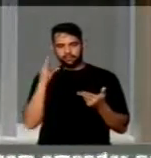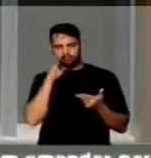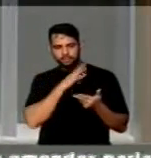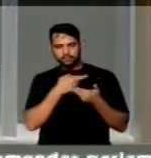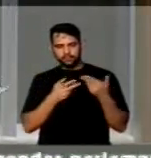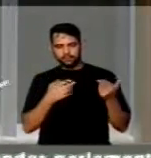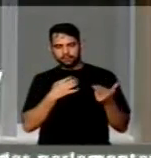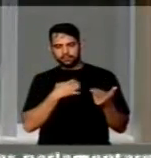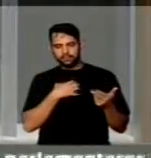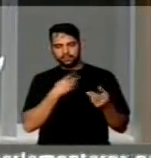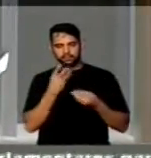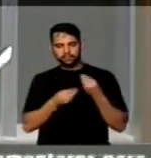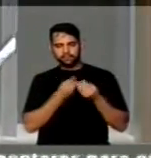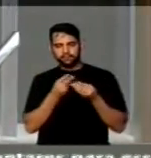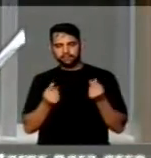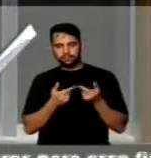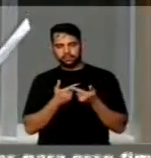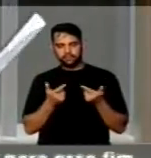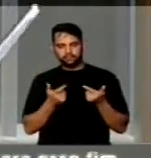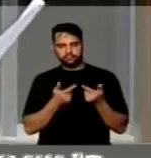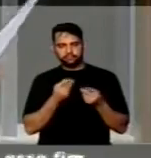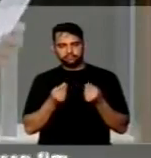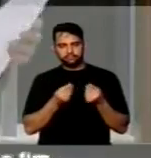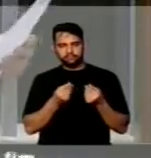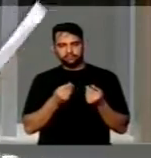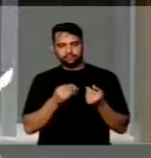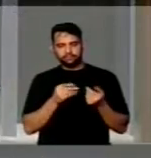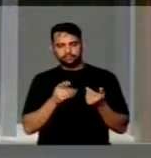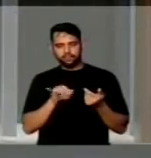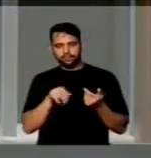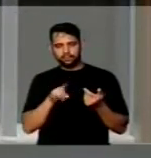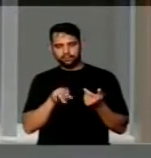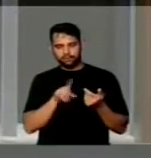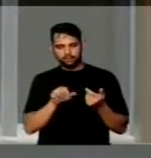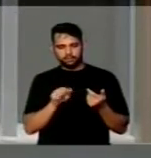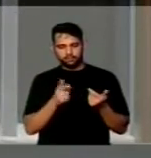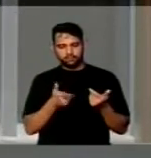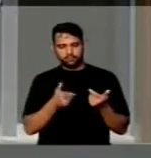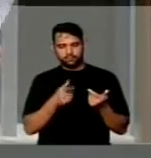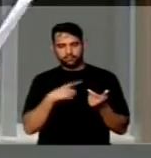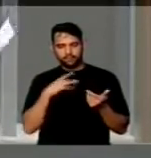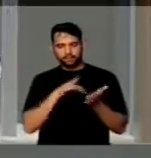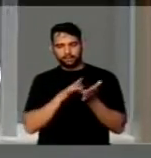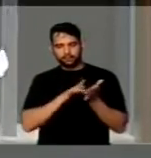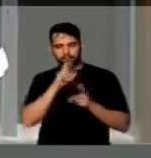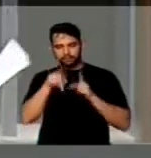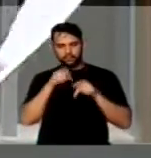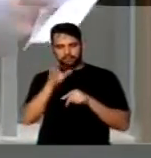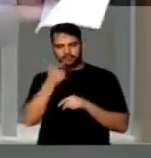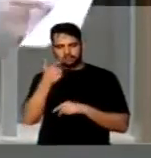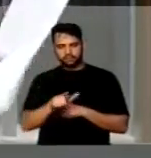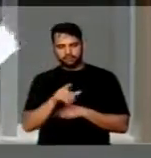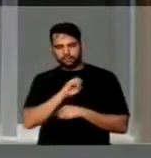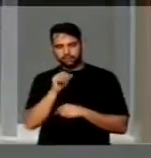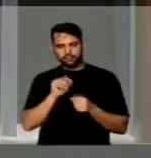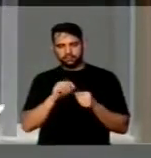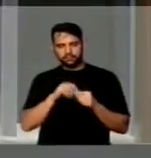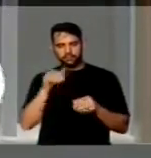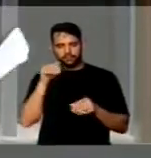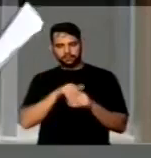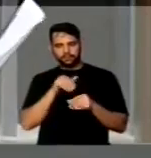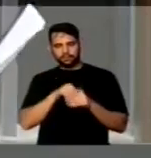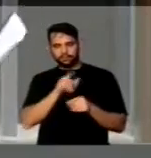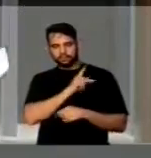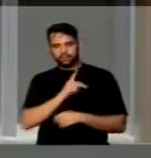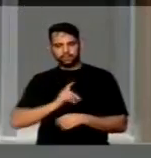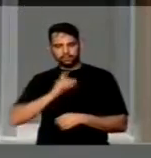maldosa, de forma criminosa, para enganar o povo brasileiro mais uma vez, assim como fez na eleição.